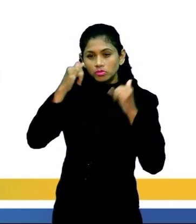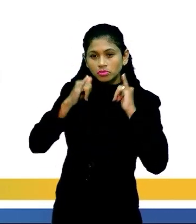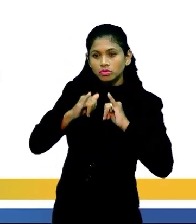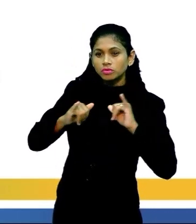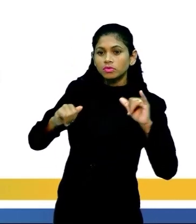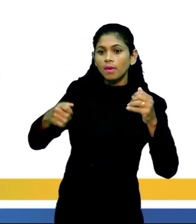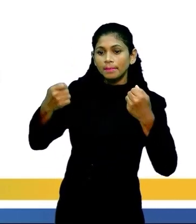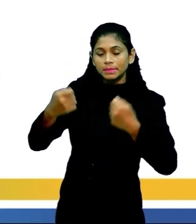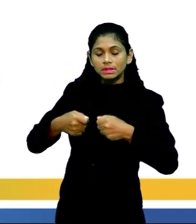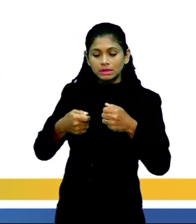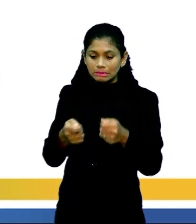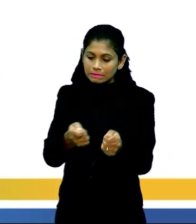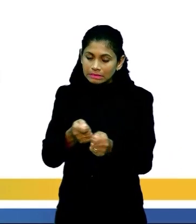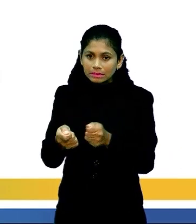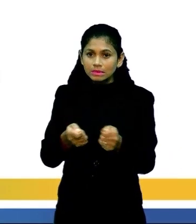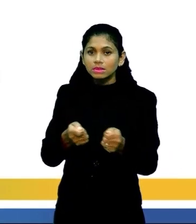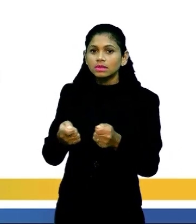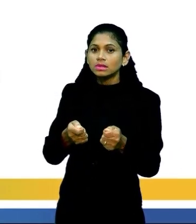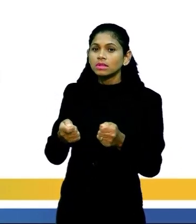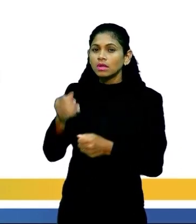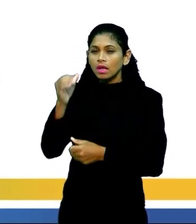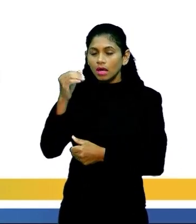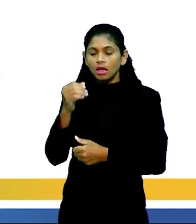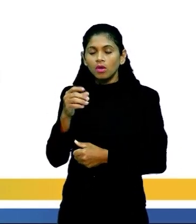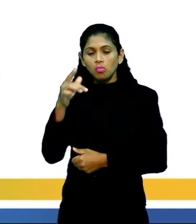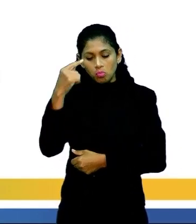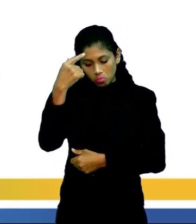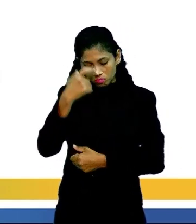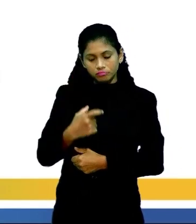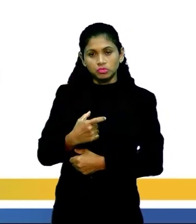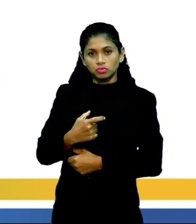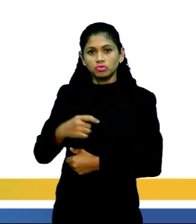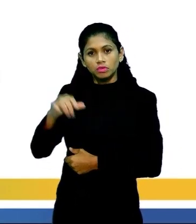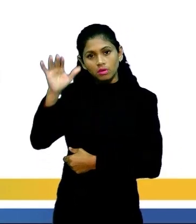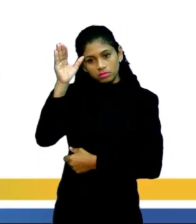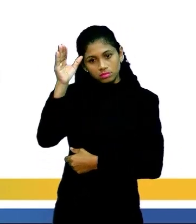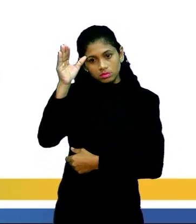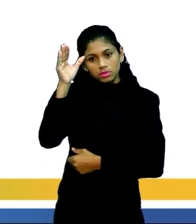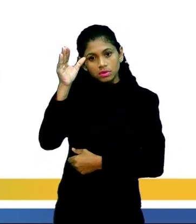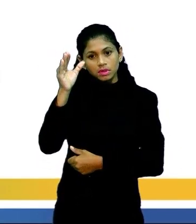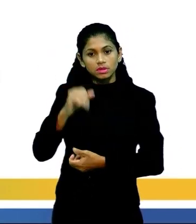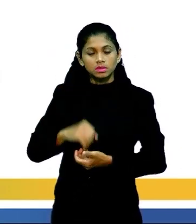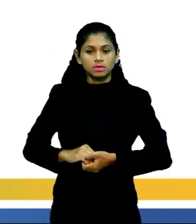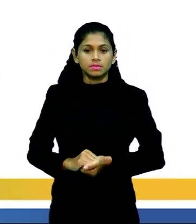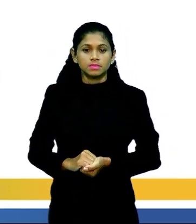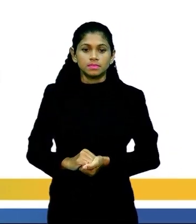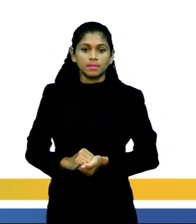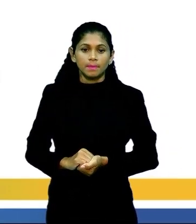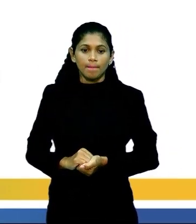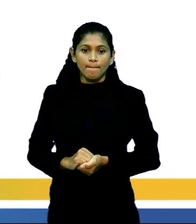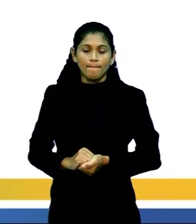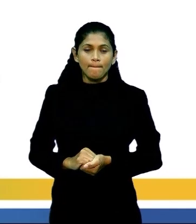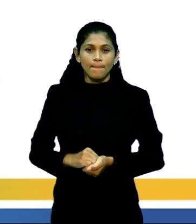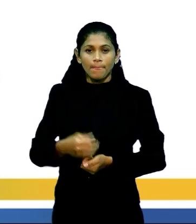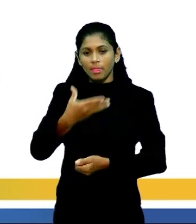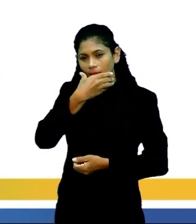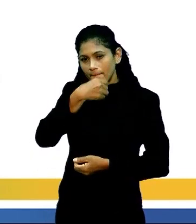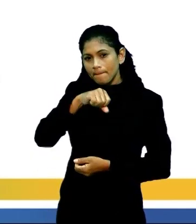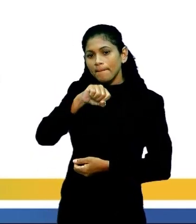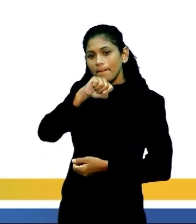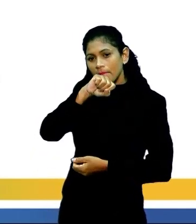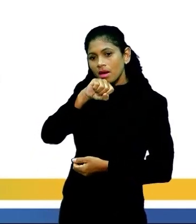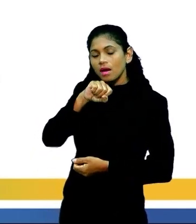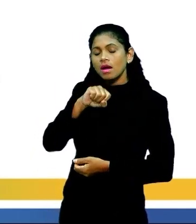tomar uma posição mais consciente e menos gananciosa. Letra C. Pais e